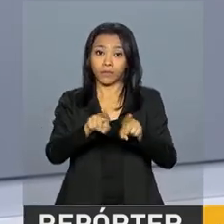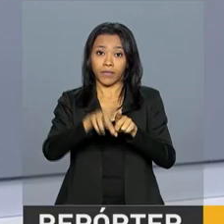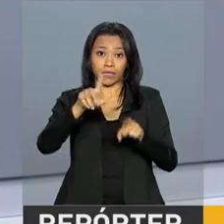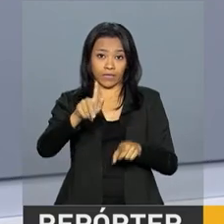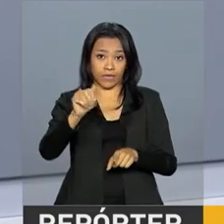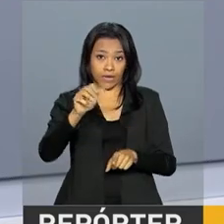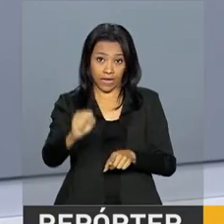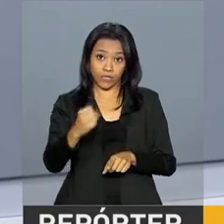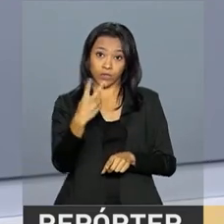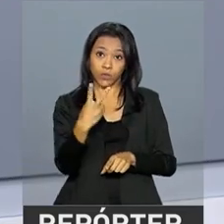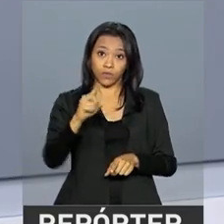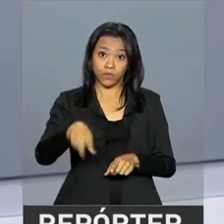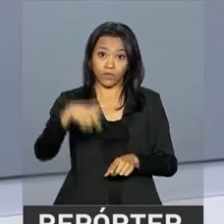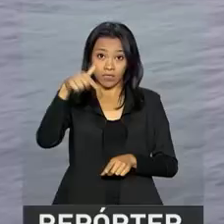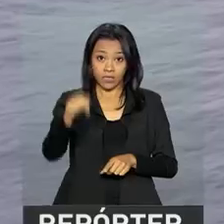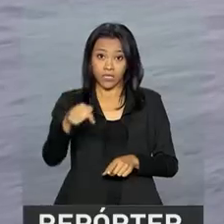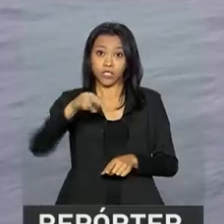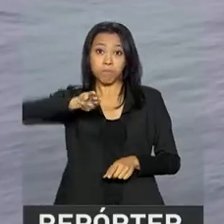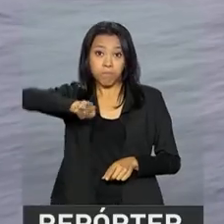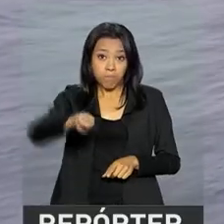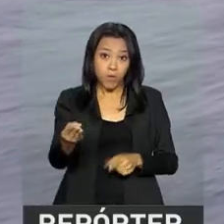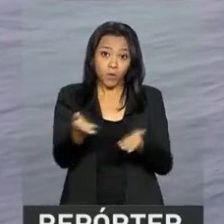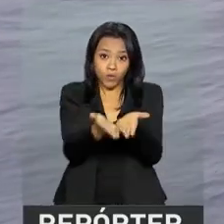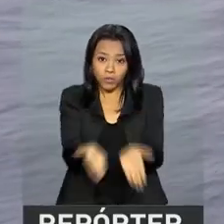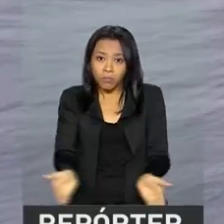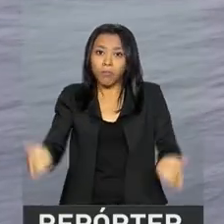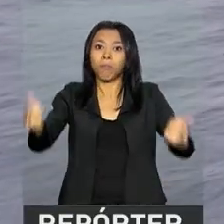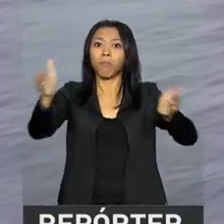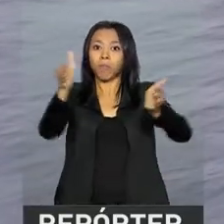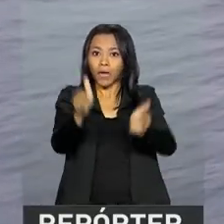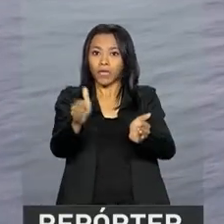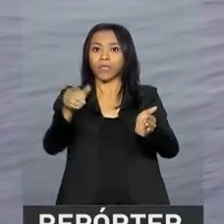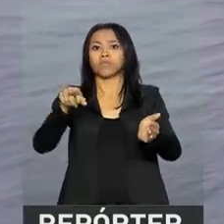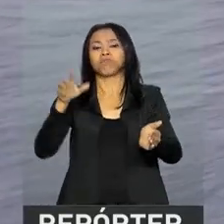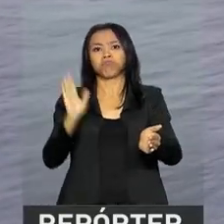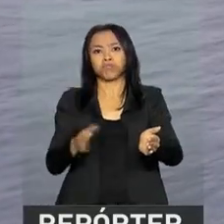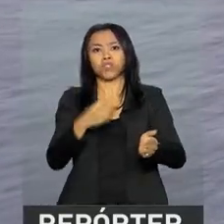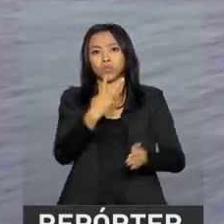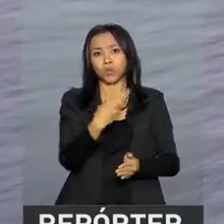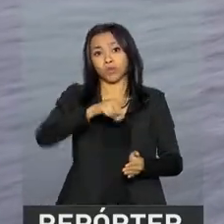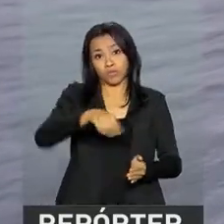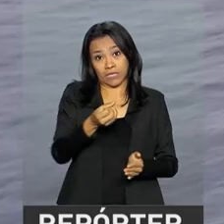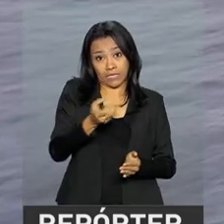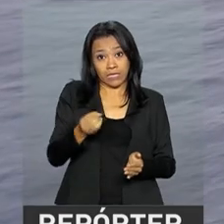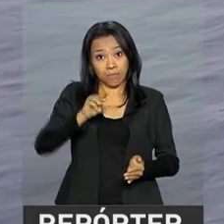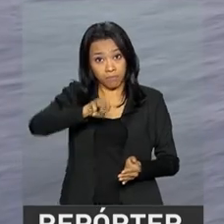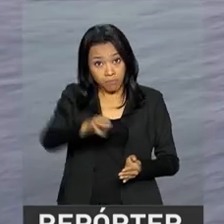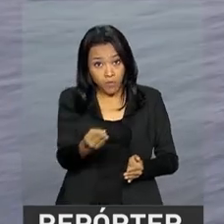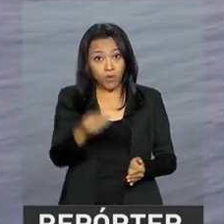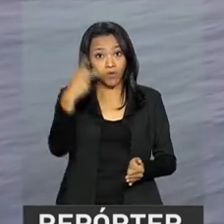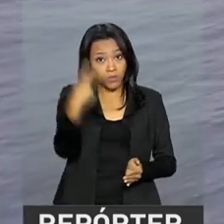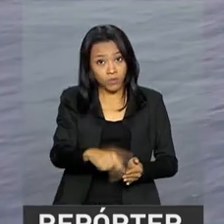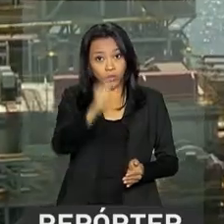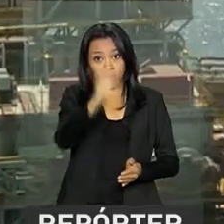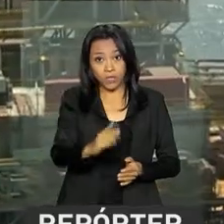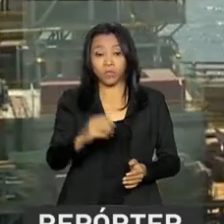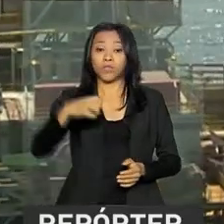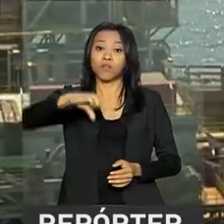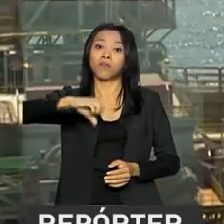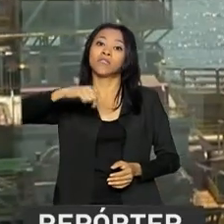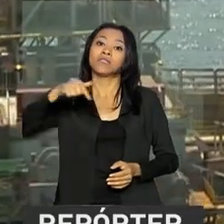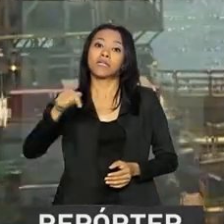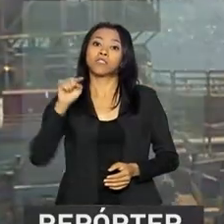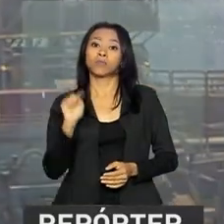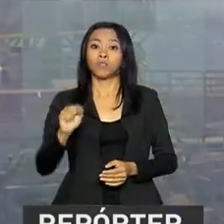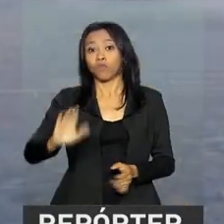de janeiro desse total 2,60 milhões foram produzidos no brasil e 97 mil no exterior as